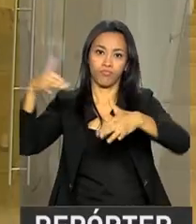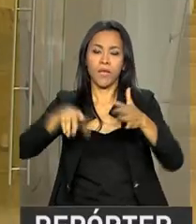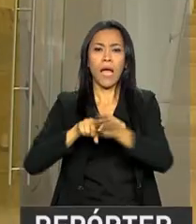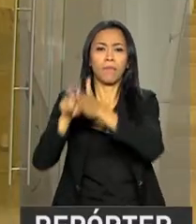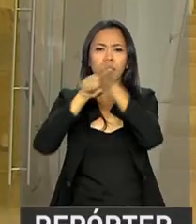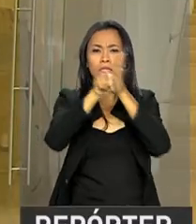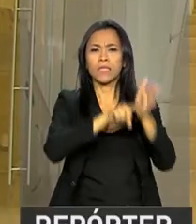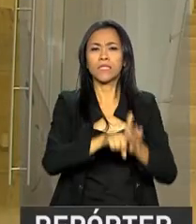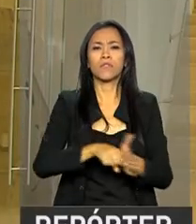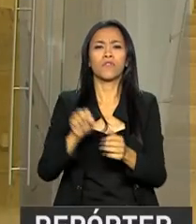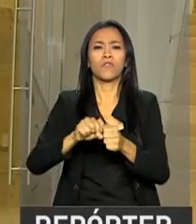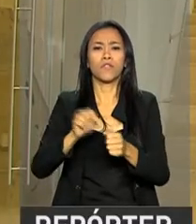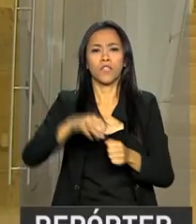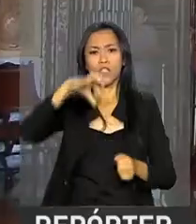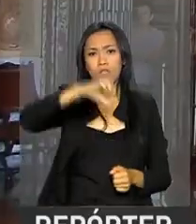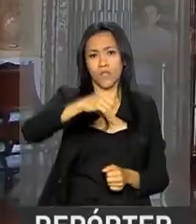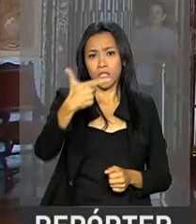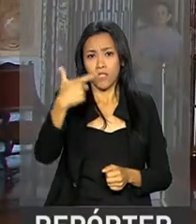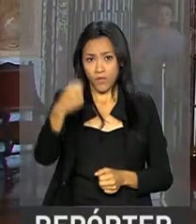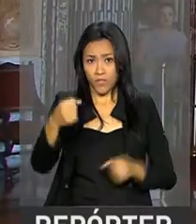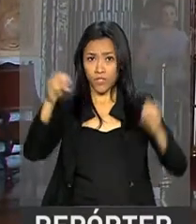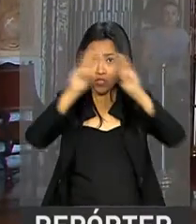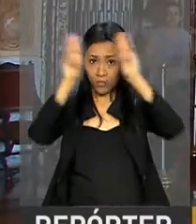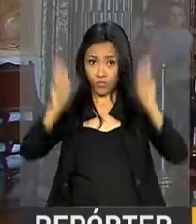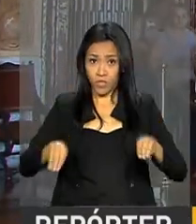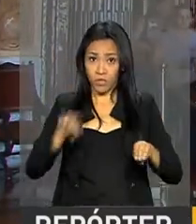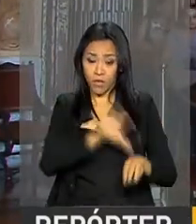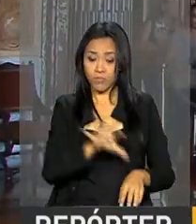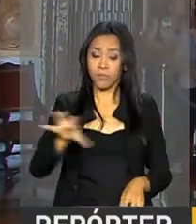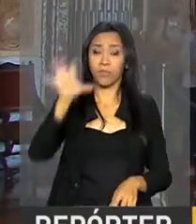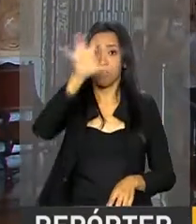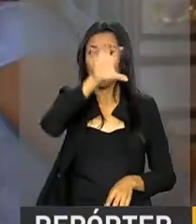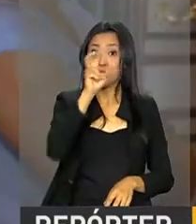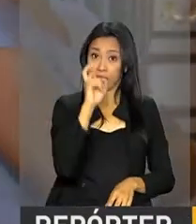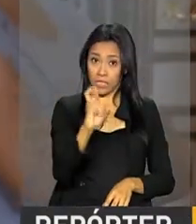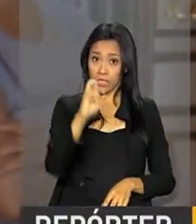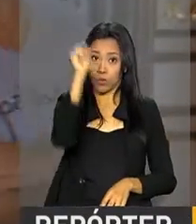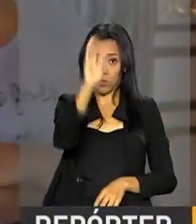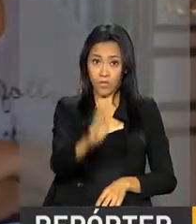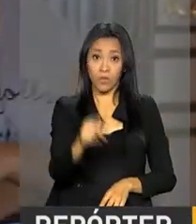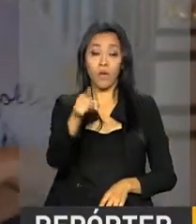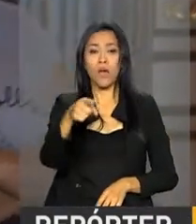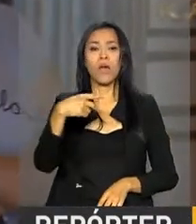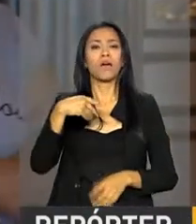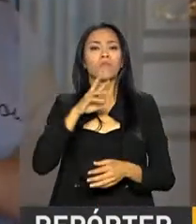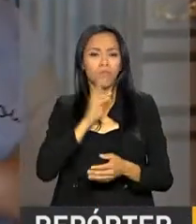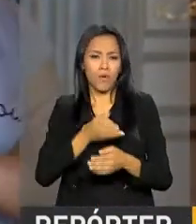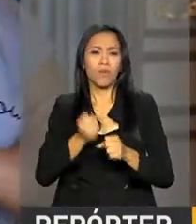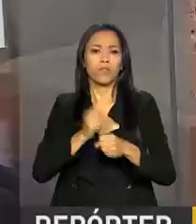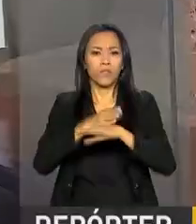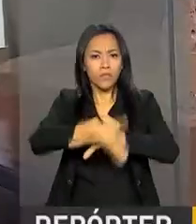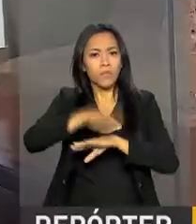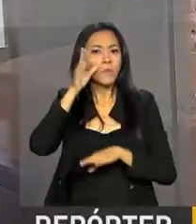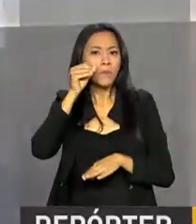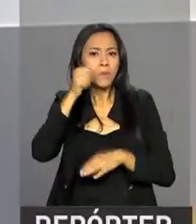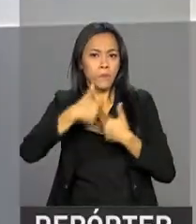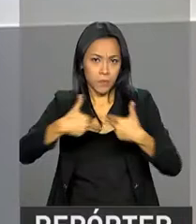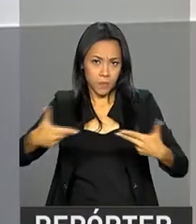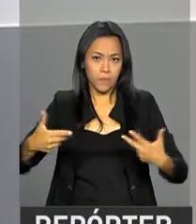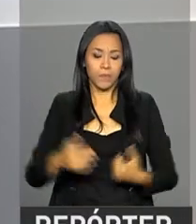920 museus das cinco regiões do país os resultados desse estudo estão disponíveis na página do ibram